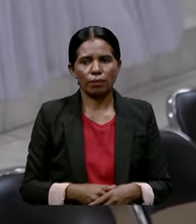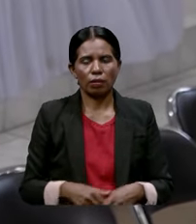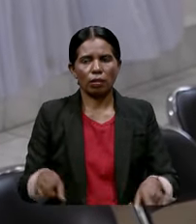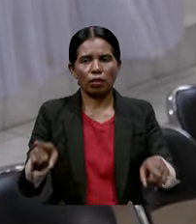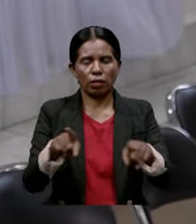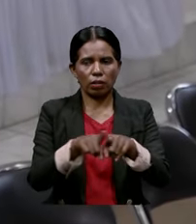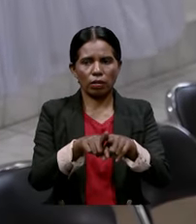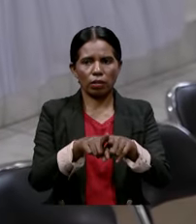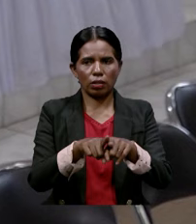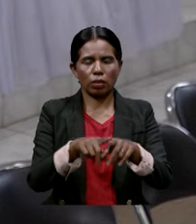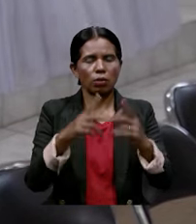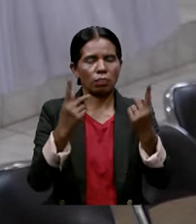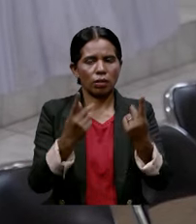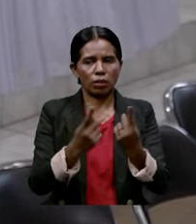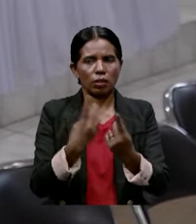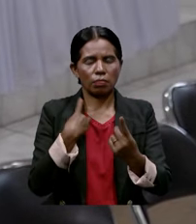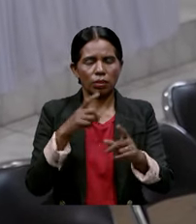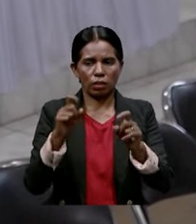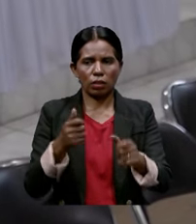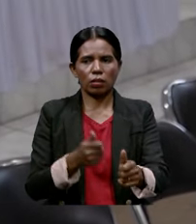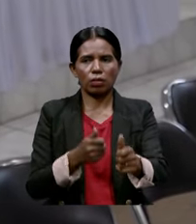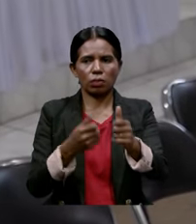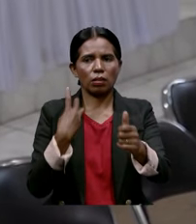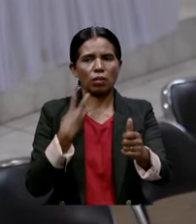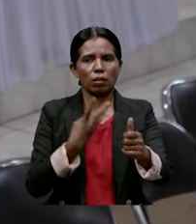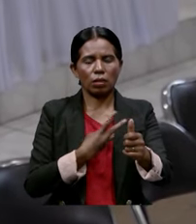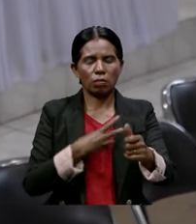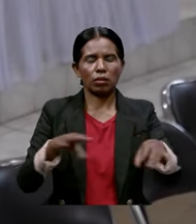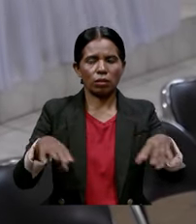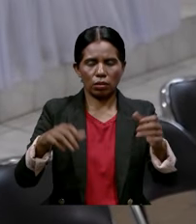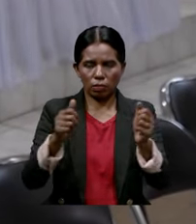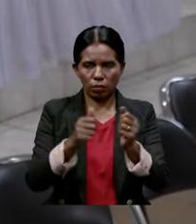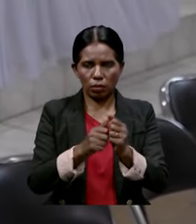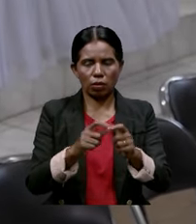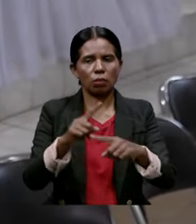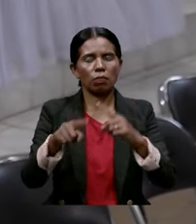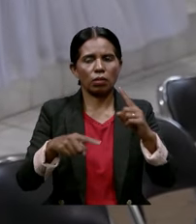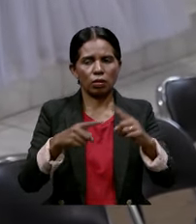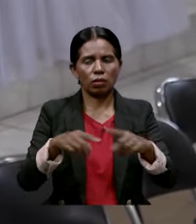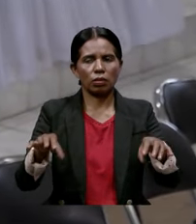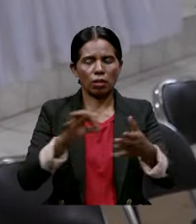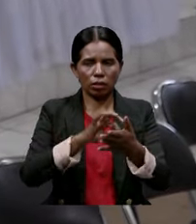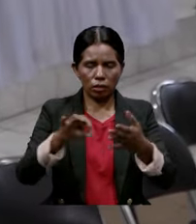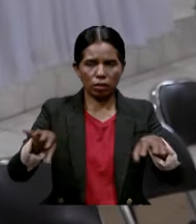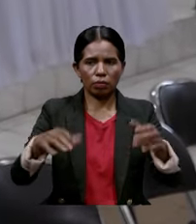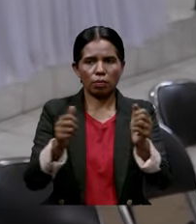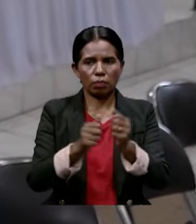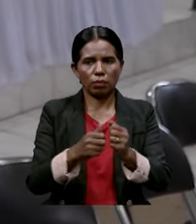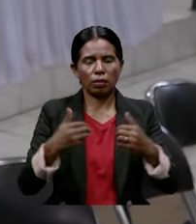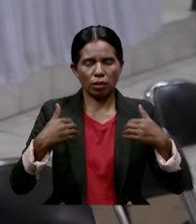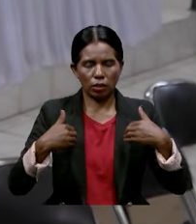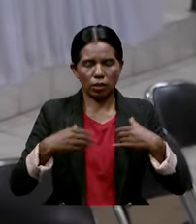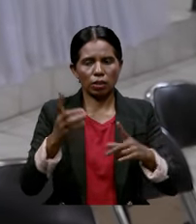nudar empresa amtin ser cumpri bamnian contrato bangira contrato assina contrato ona ia na ba ia